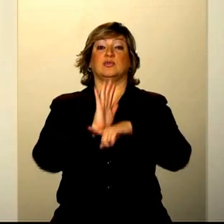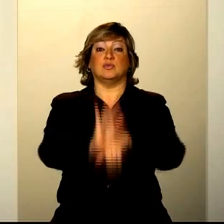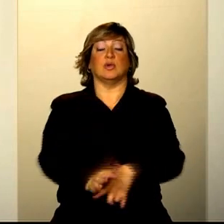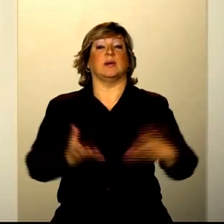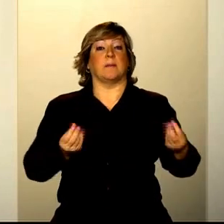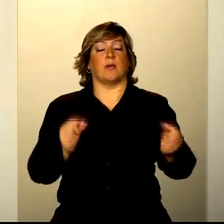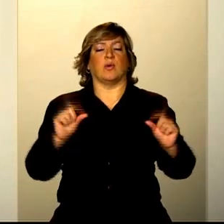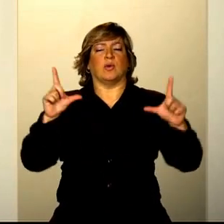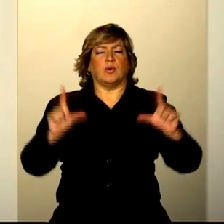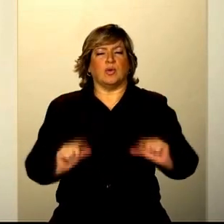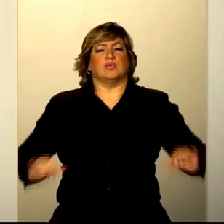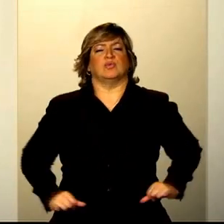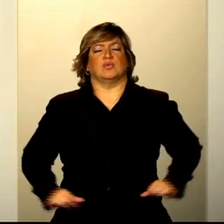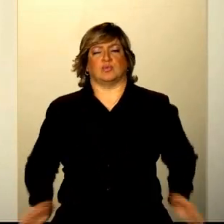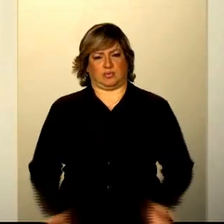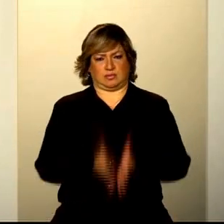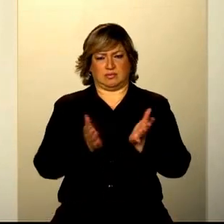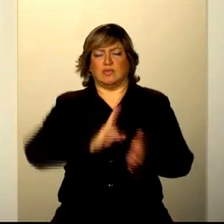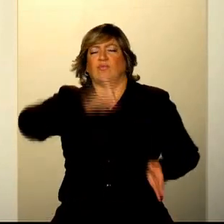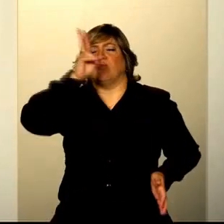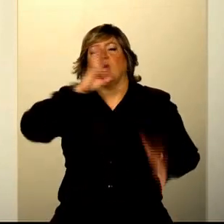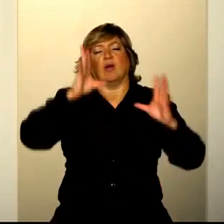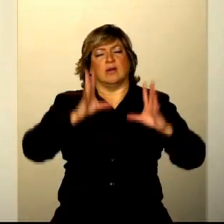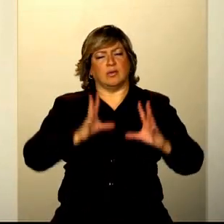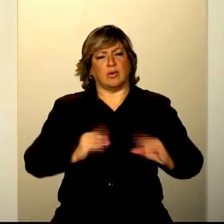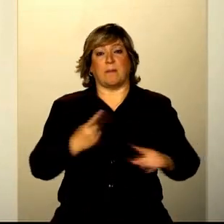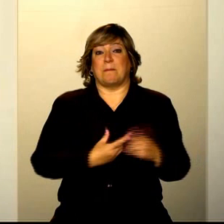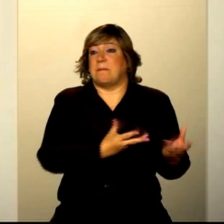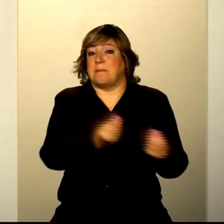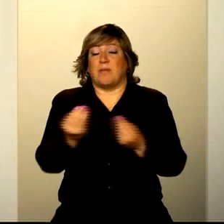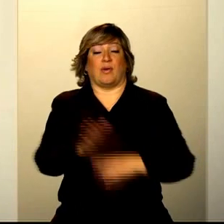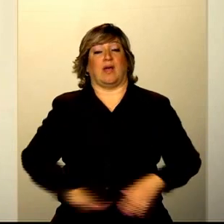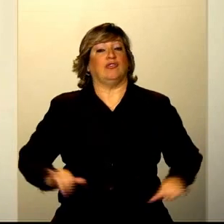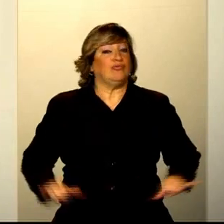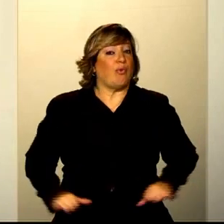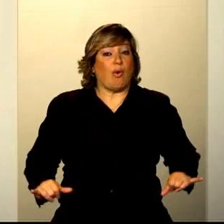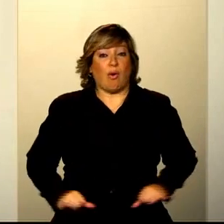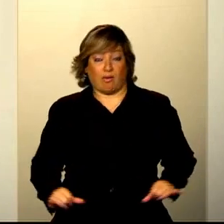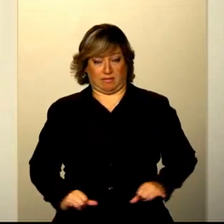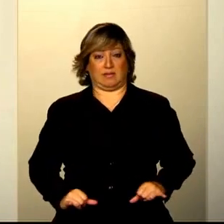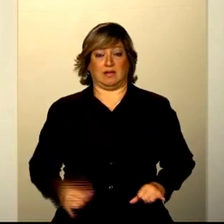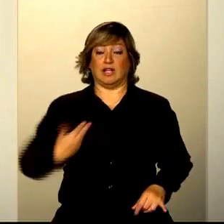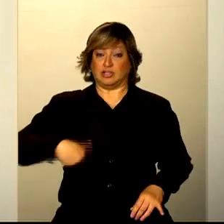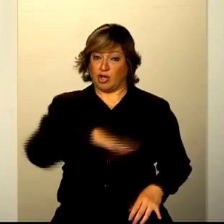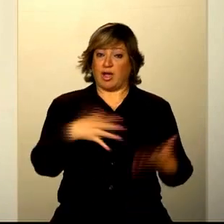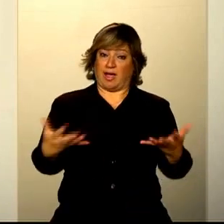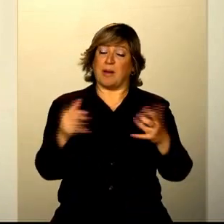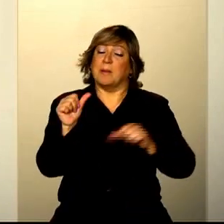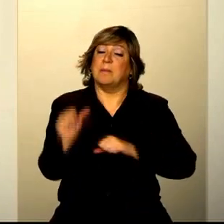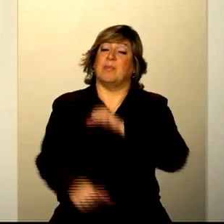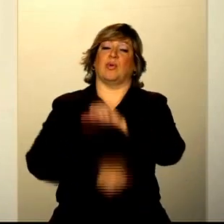para reduzir a pobreza extrema que atinge fortemente as crianças e nós queremos